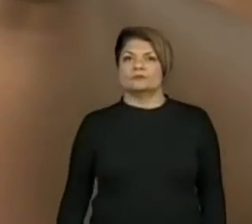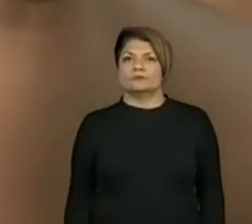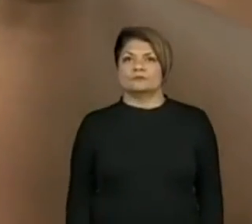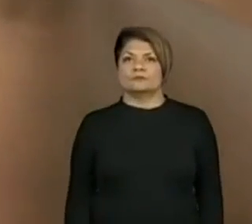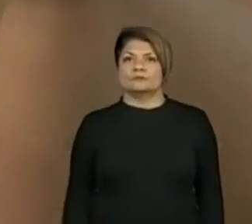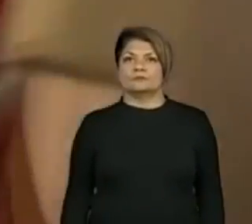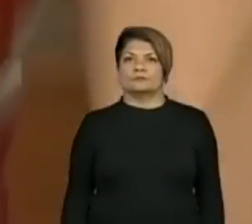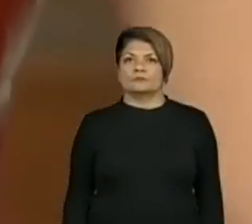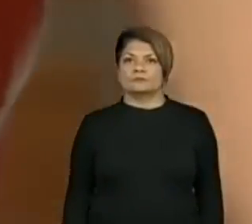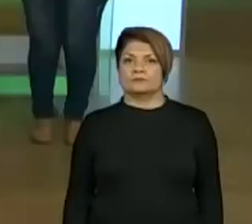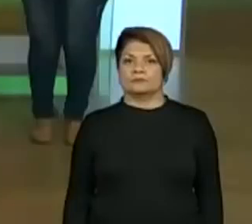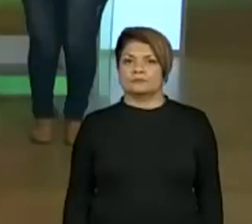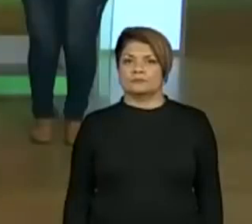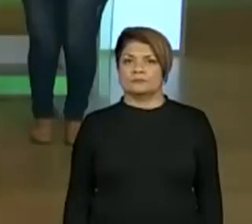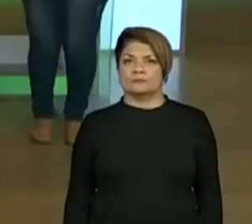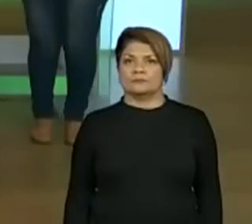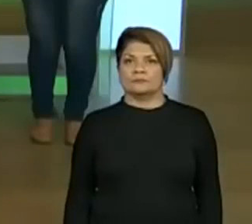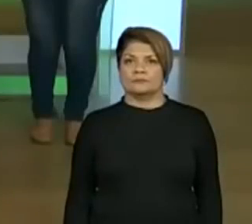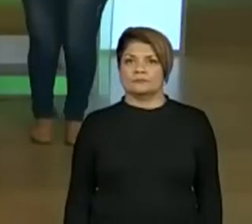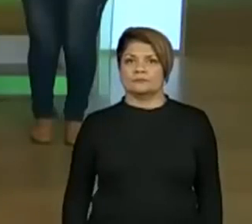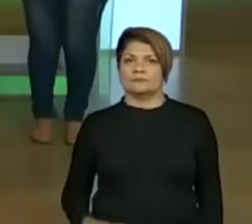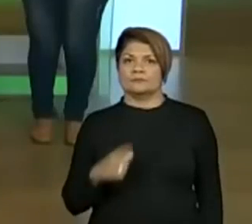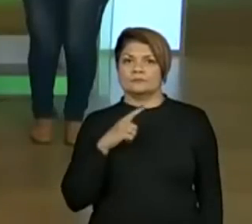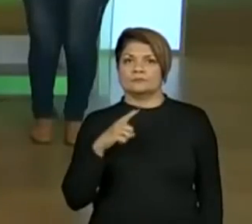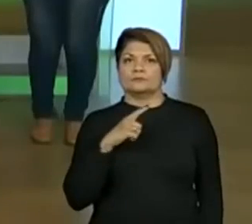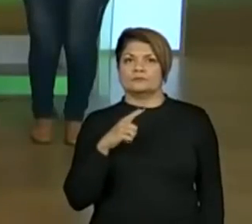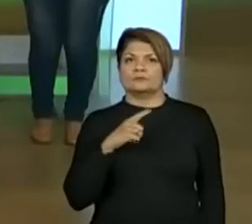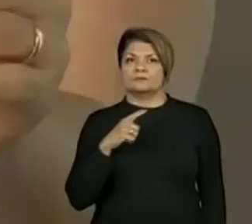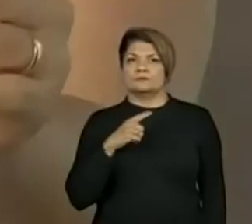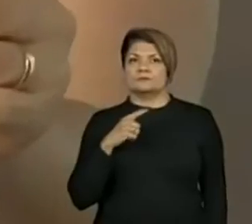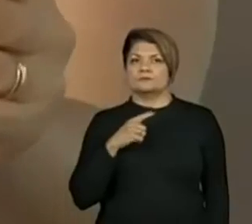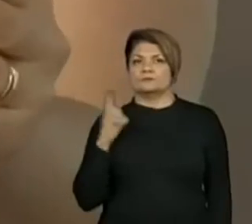Eu vou colocar aqui, tá? Será que tinha esse aqui, ó?